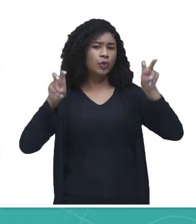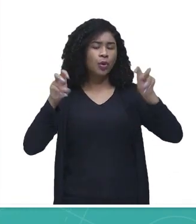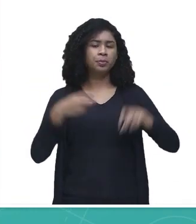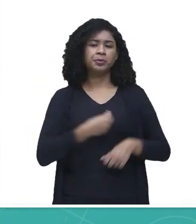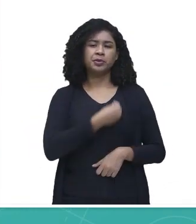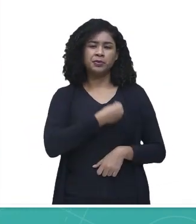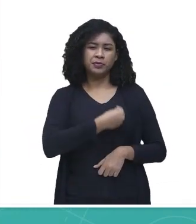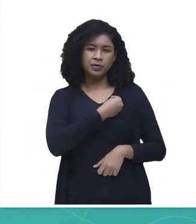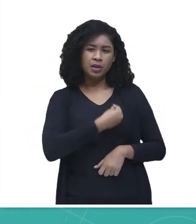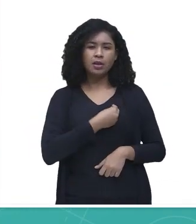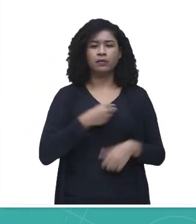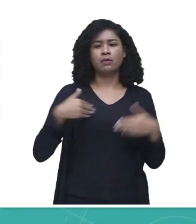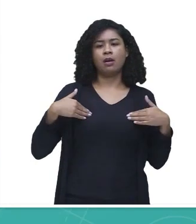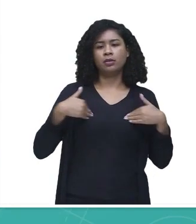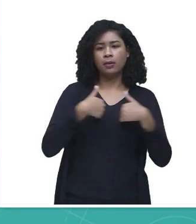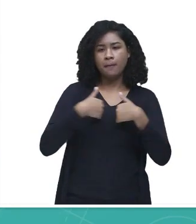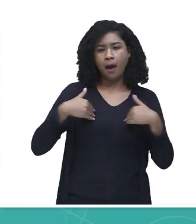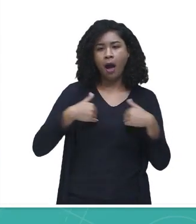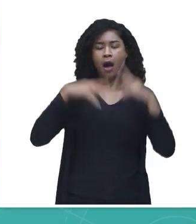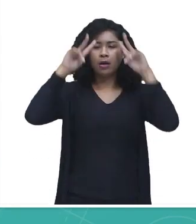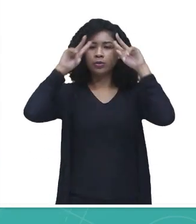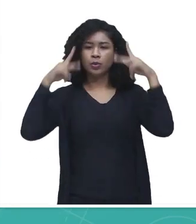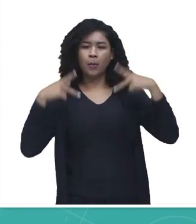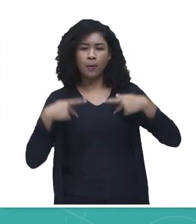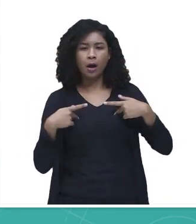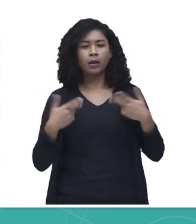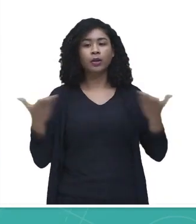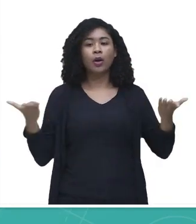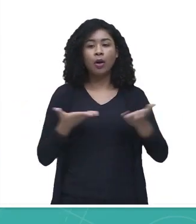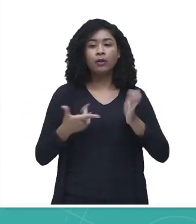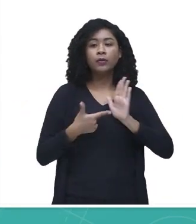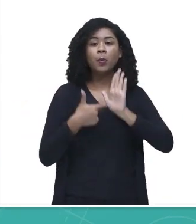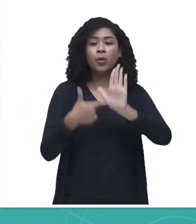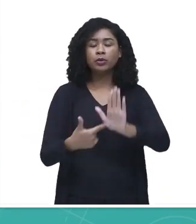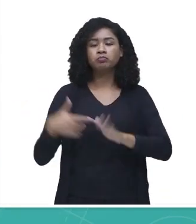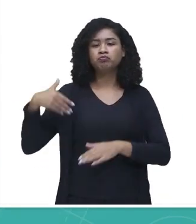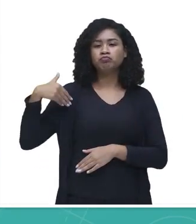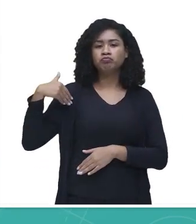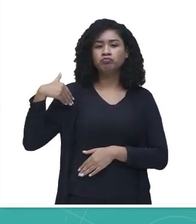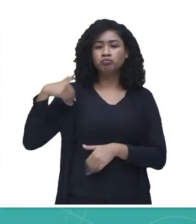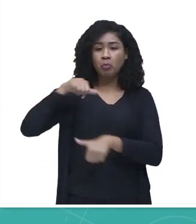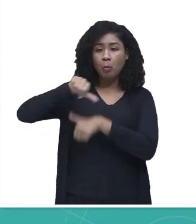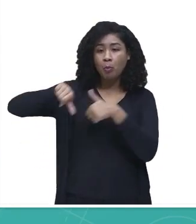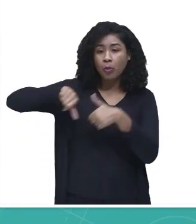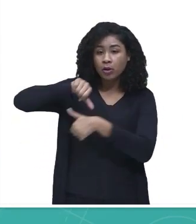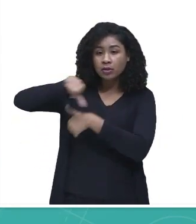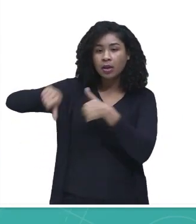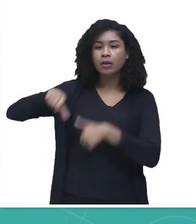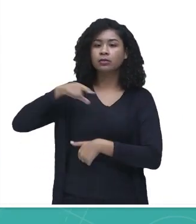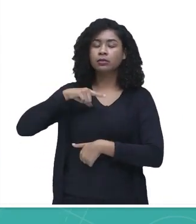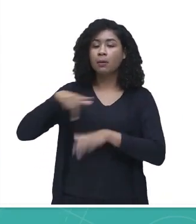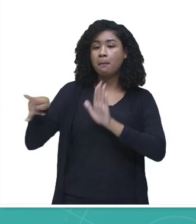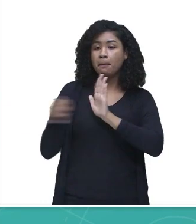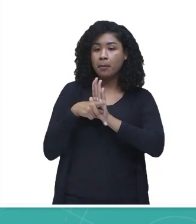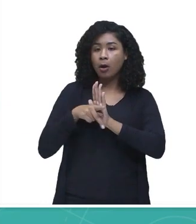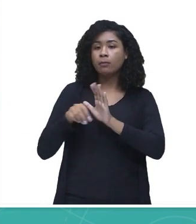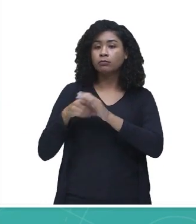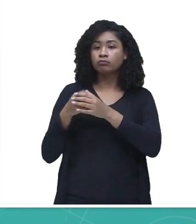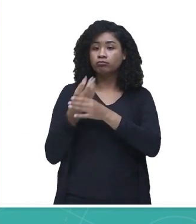seres humanos, né? Mas a gente vai mostrar para vocês agora um processo realizado pelas plantas, que é a